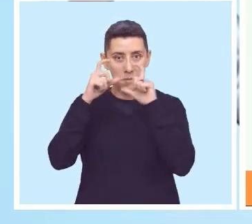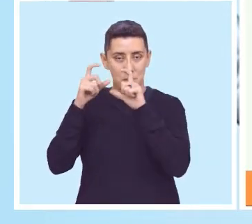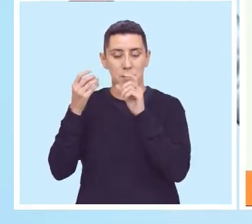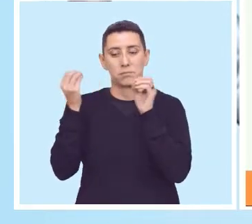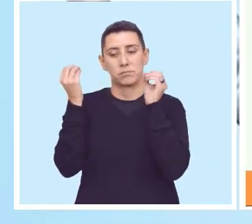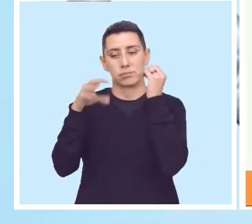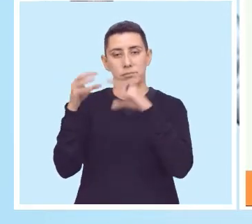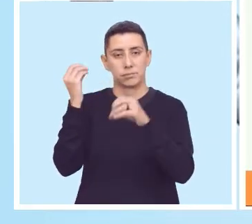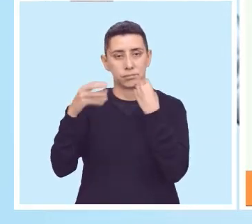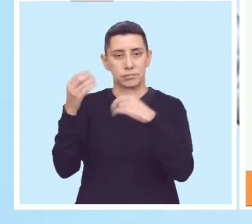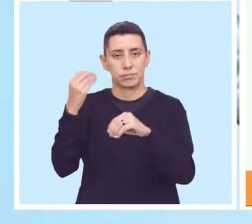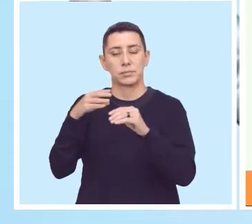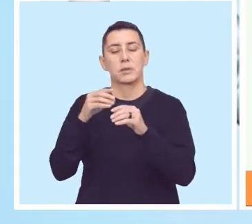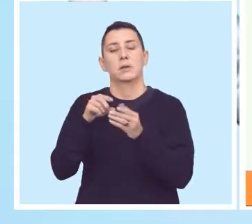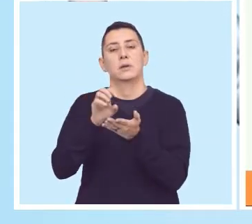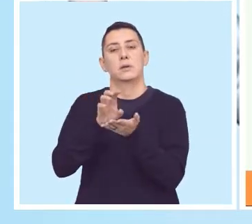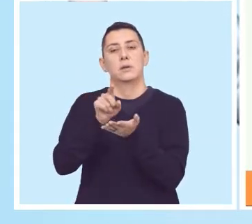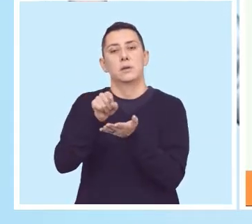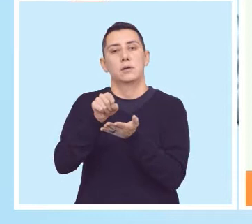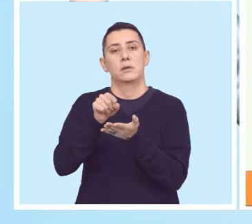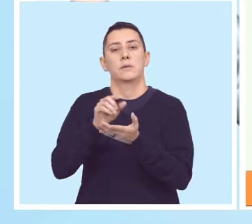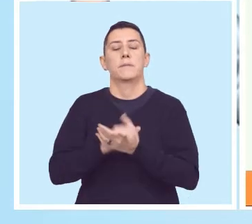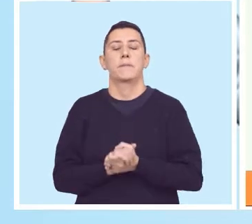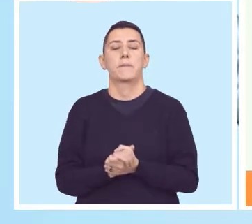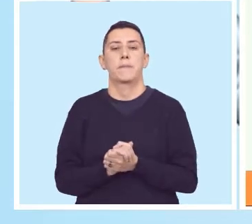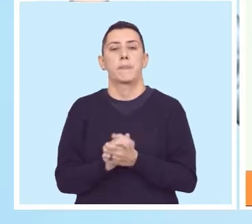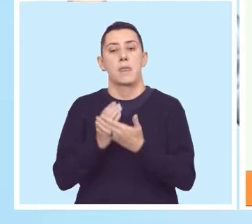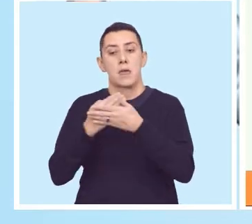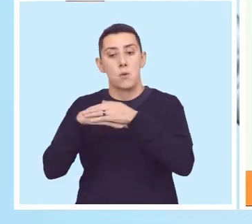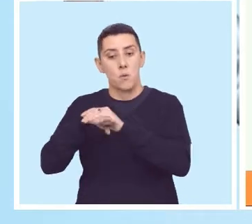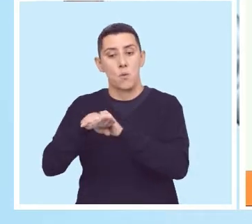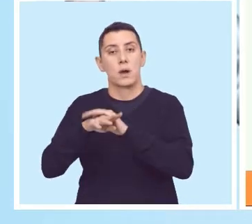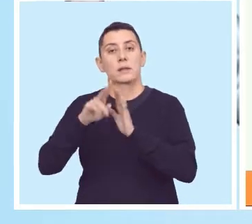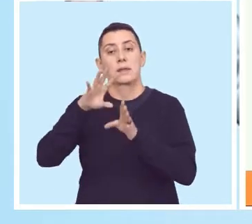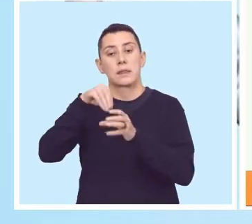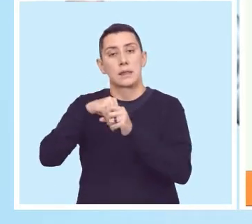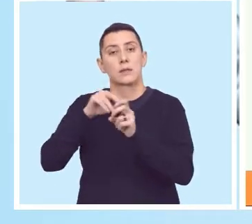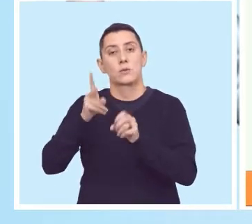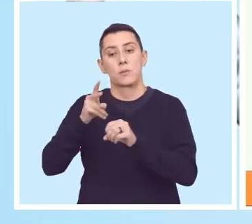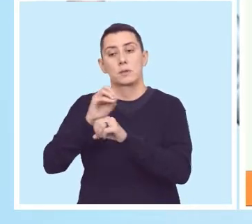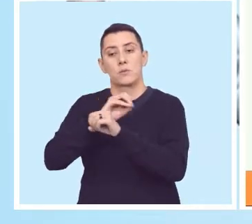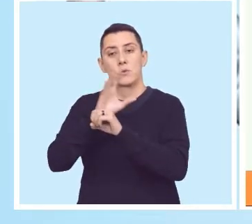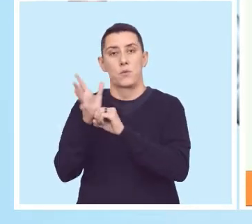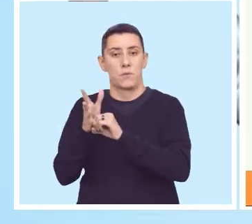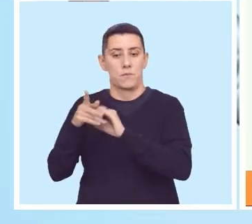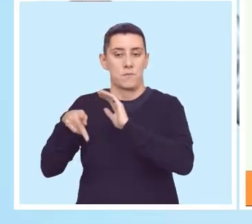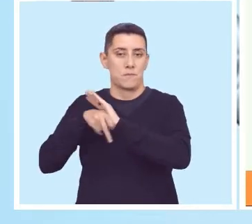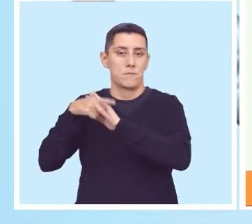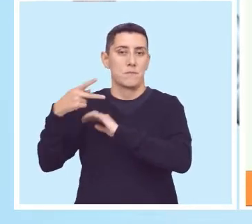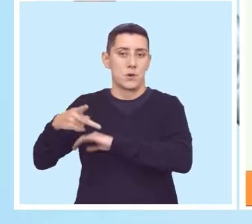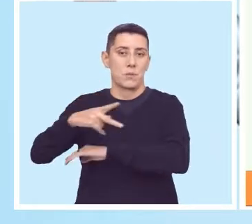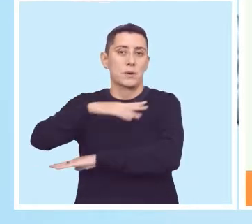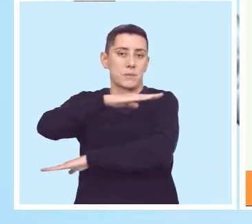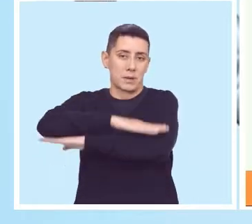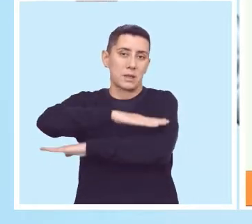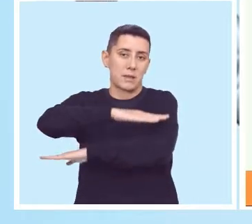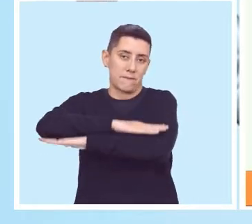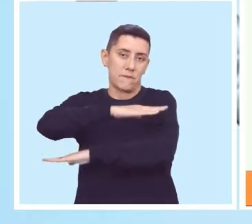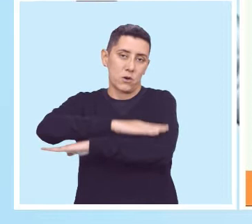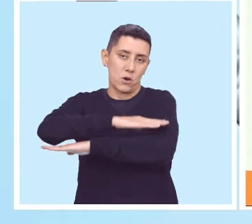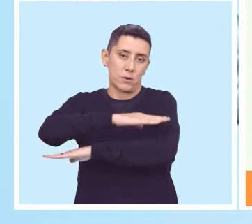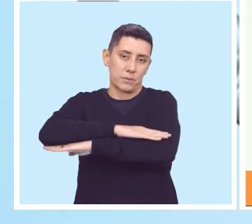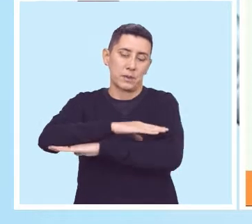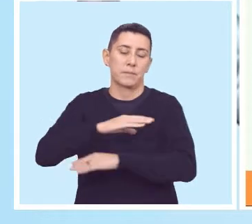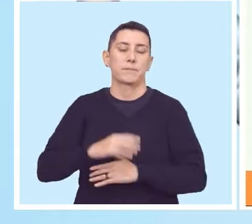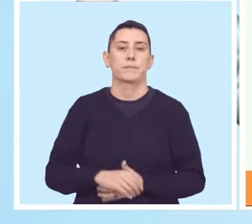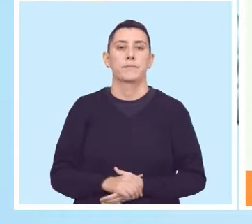ser levadas lá para dentro da plataforma Huawei Curupira, dentro do Huawei